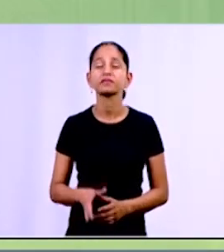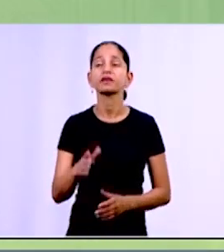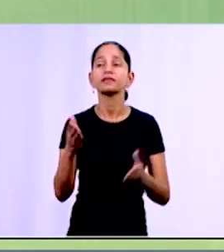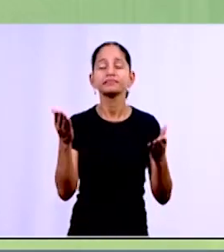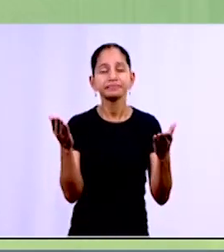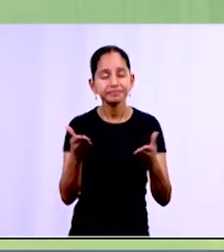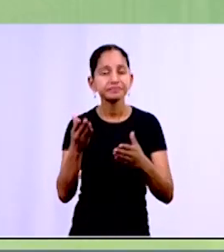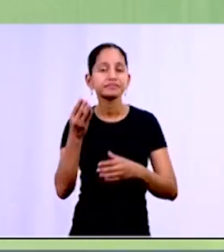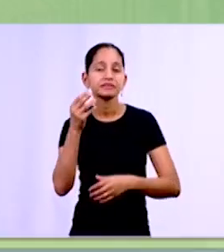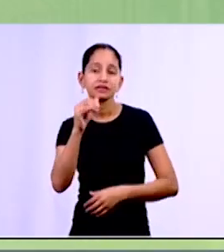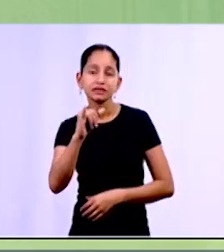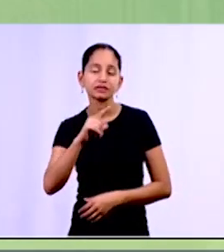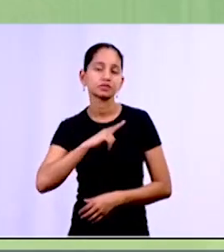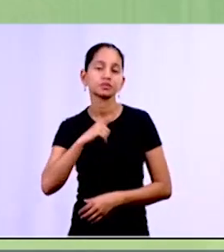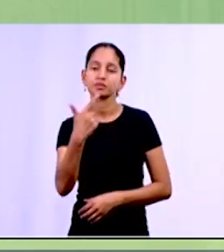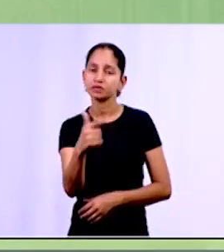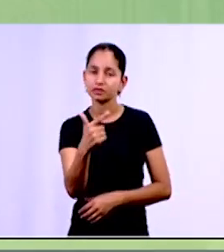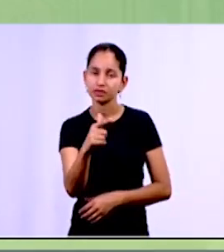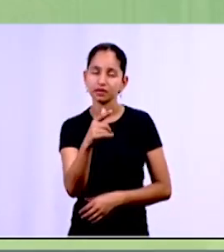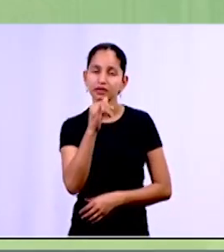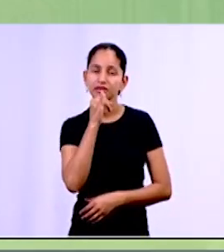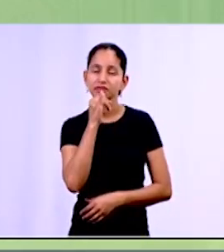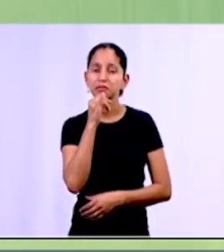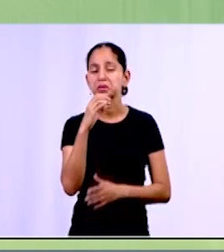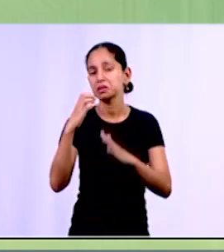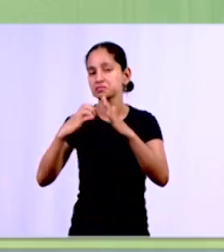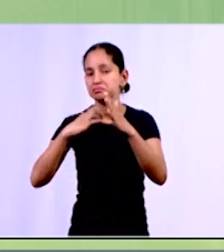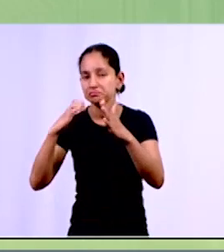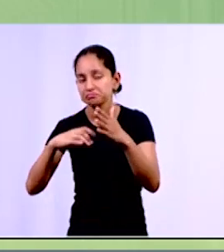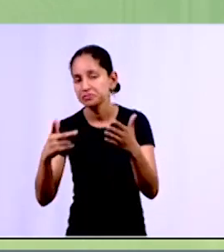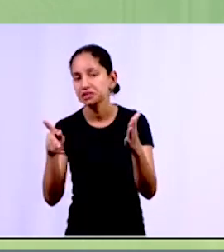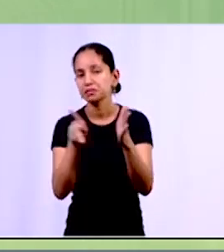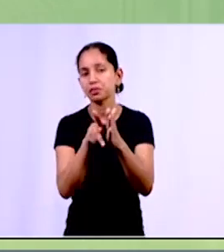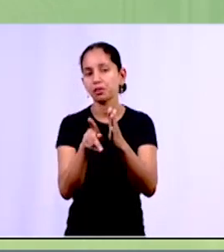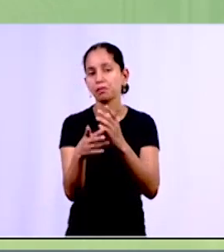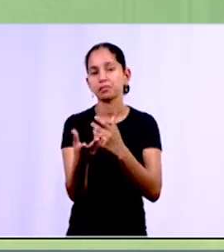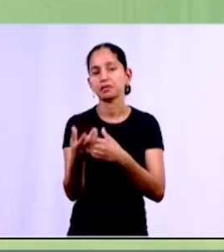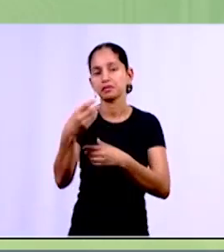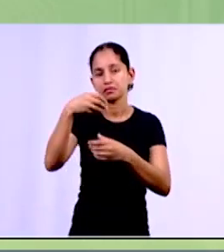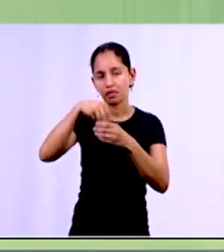Workstations, geralmente não tem workstations de empresas